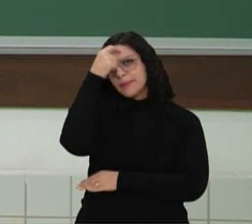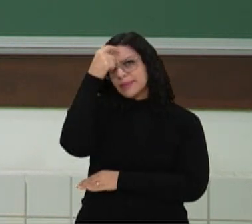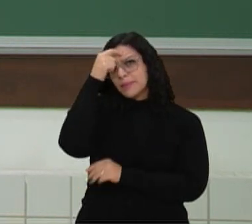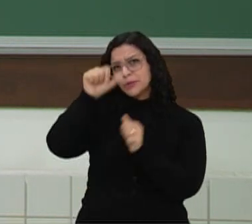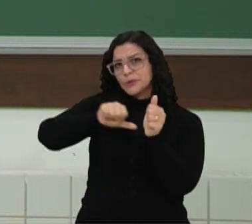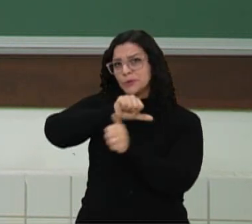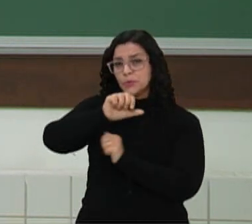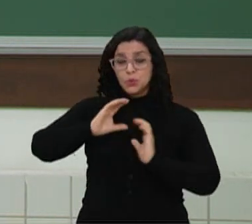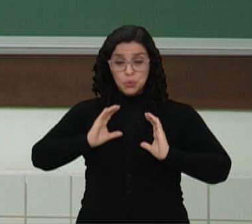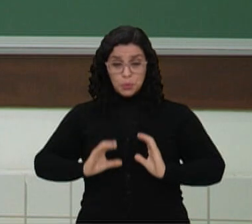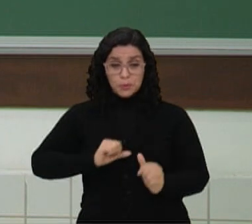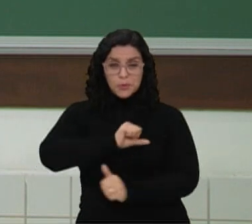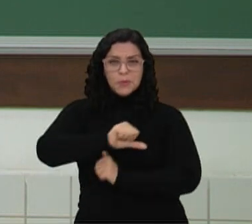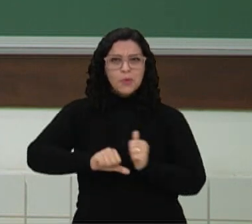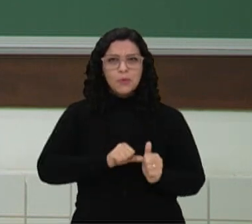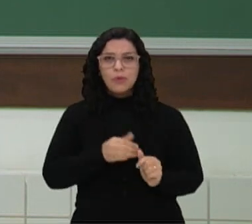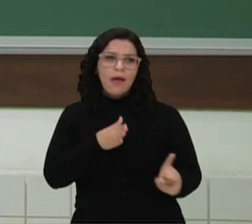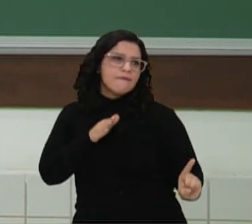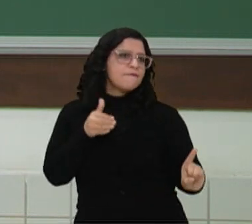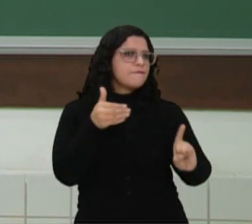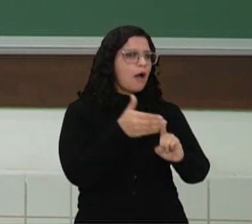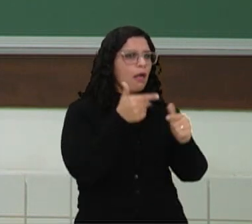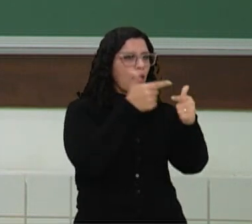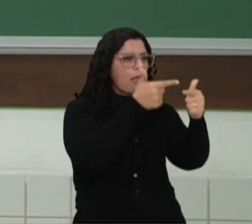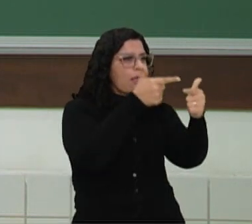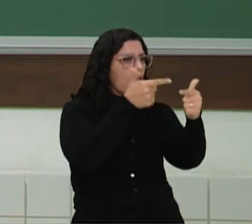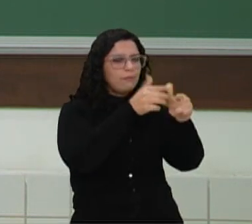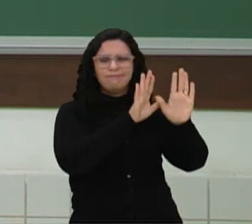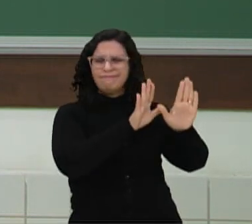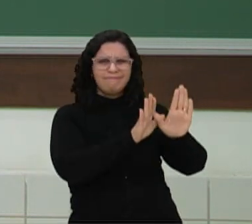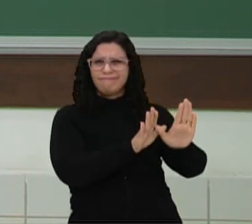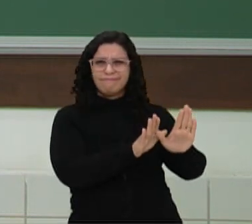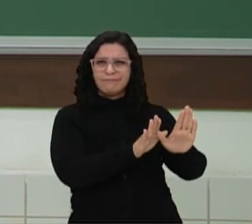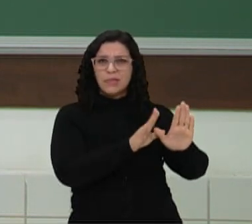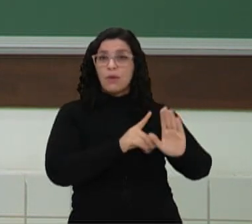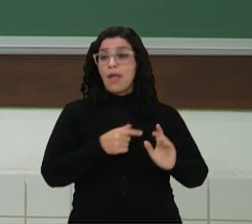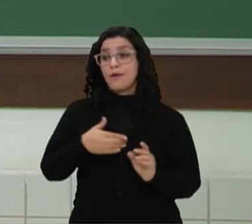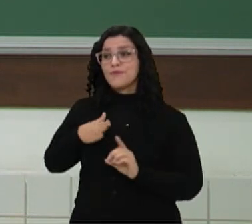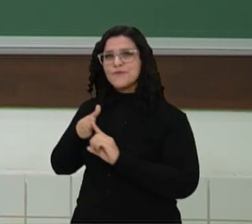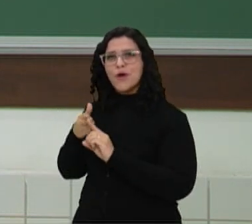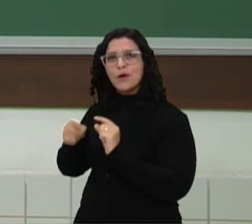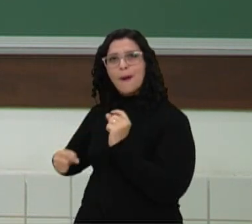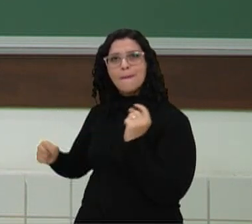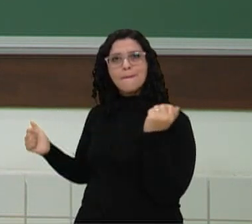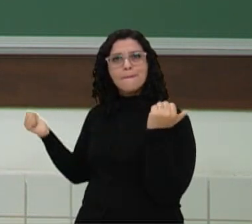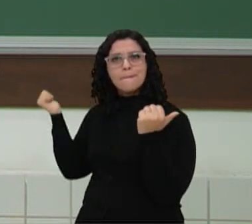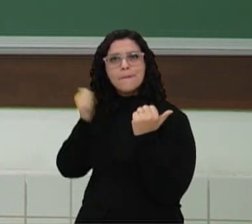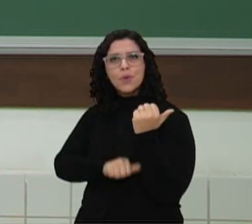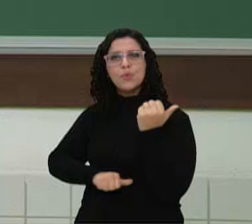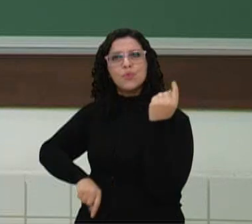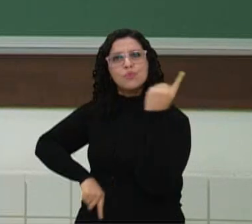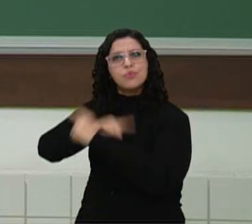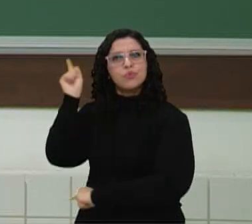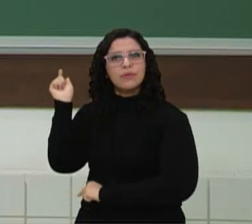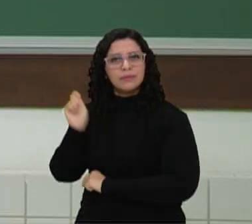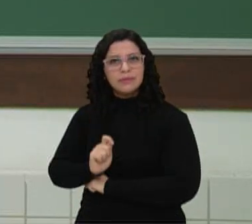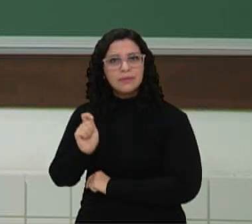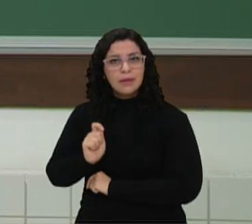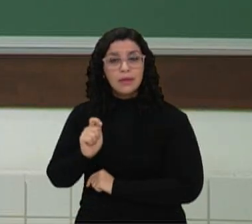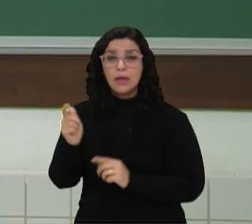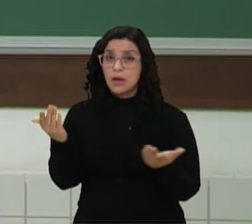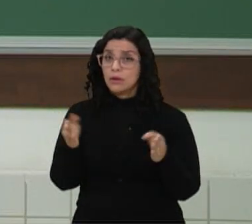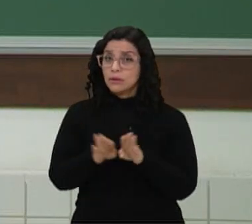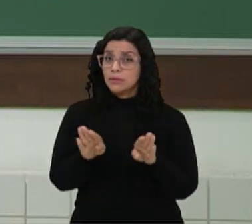seu comportamento, não focasse às vezes nos problemas, porque ele realmente não tem problemas na visão dela. Mas